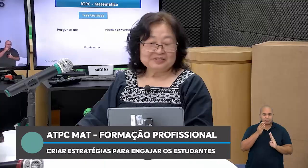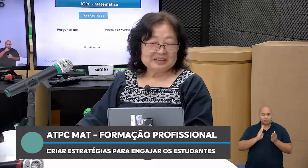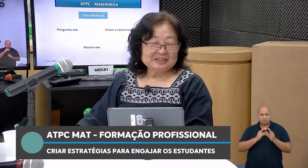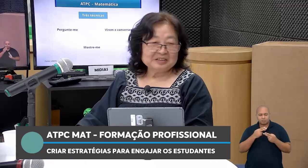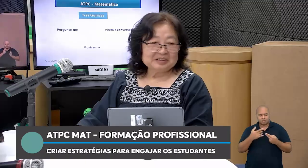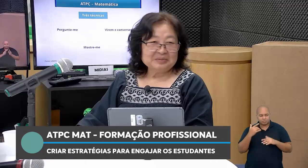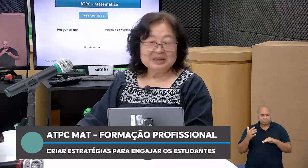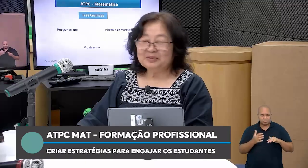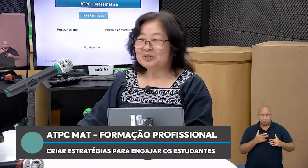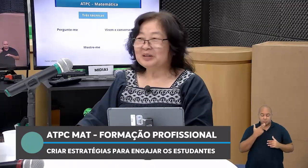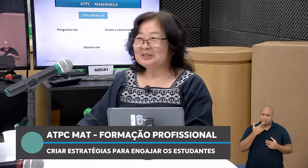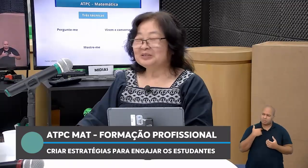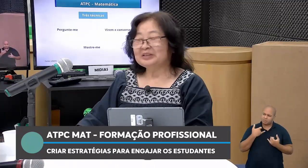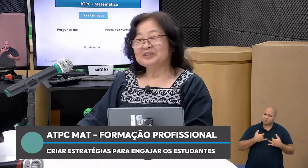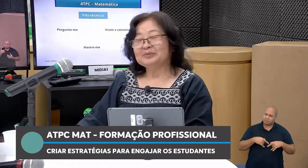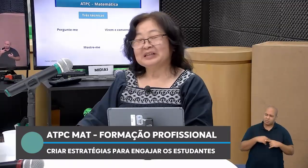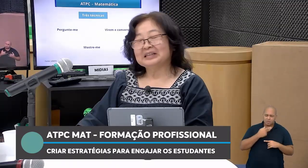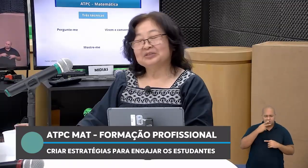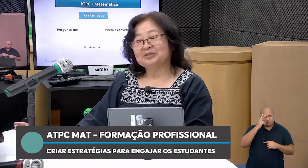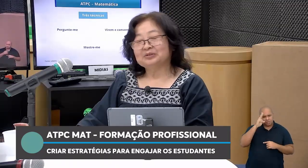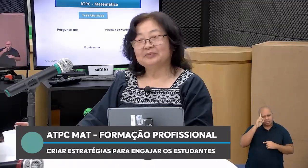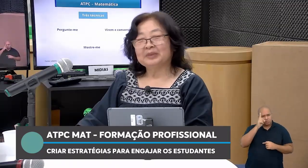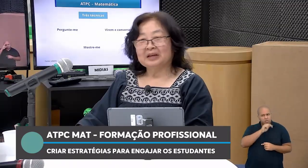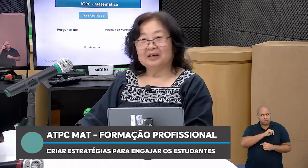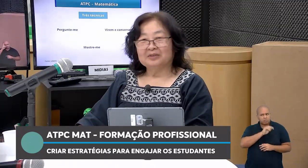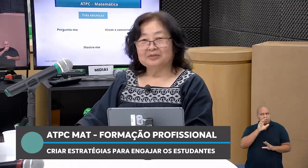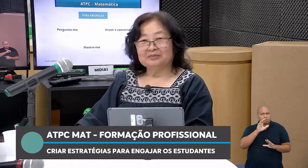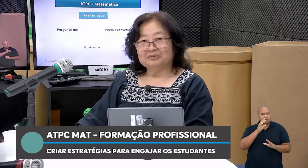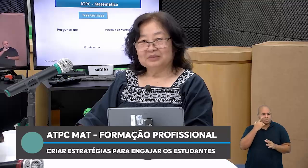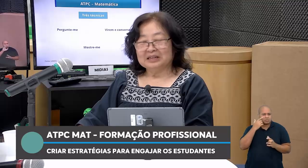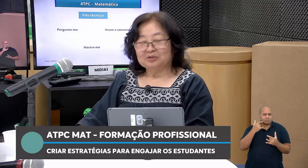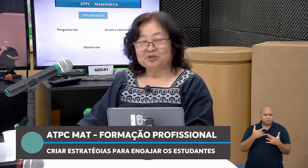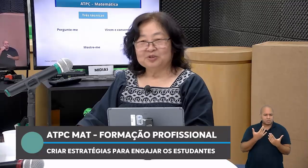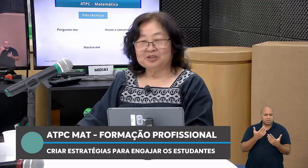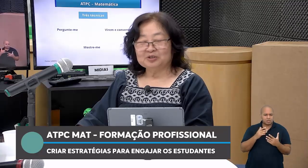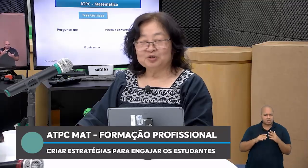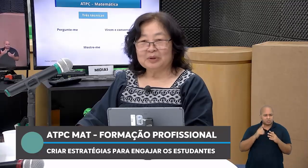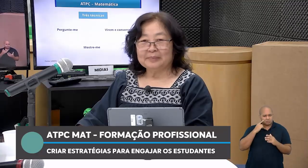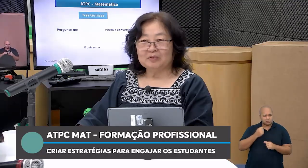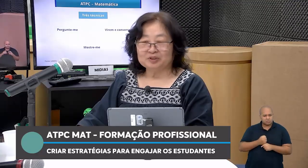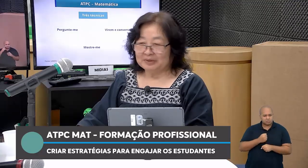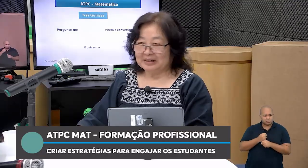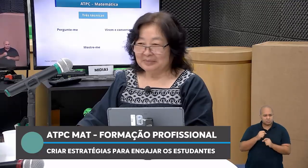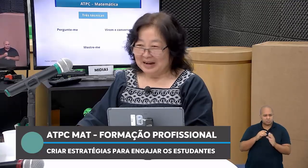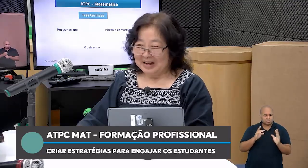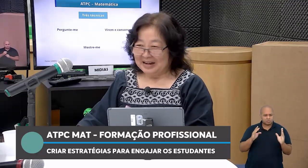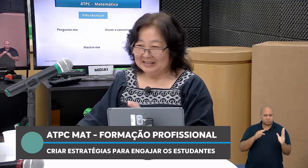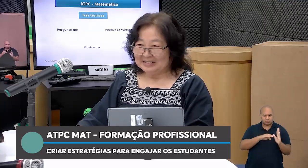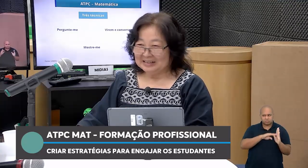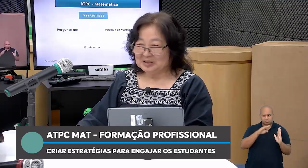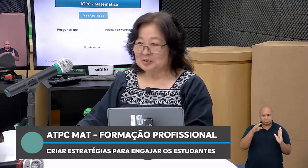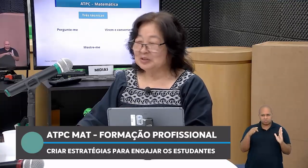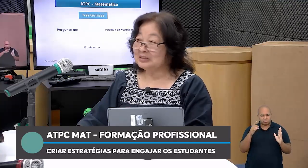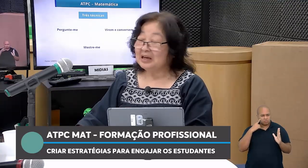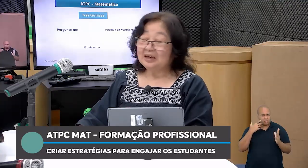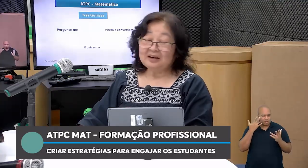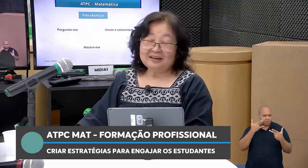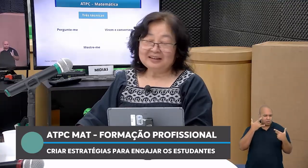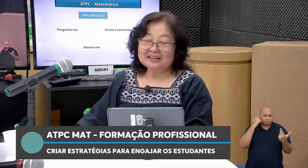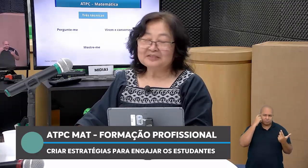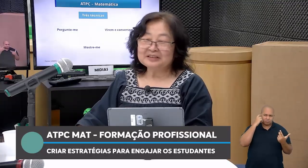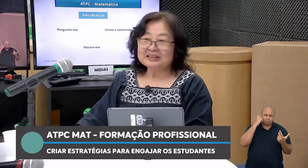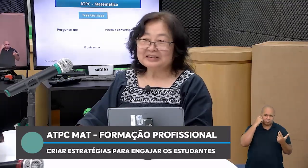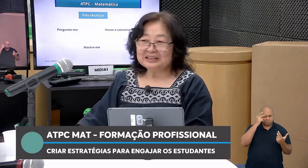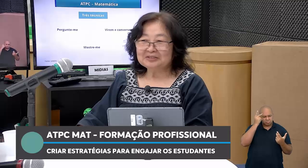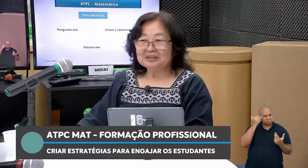Você falando assim, eu até me lembro que um aluno estava explicando da construção de uma ponte para animais, né, essas coisas. Sim. E